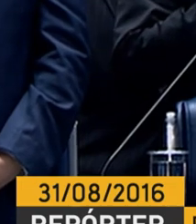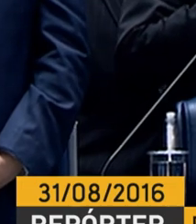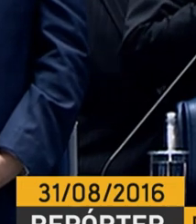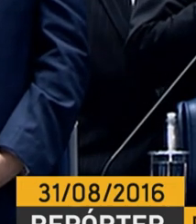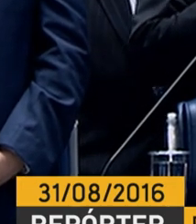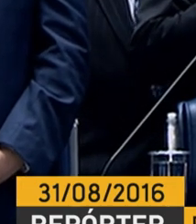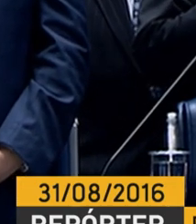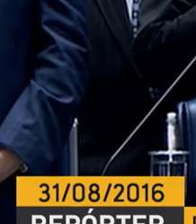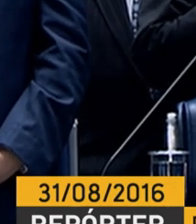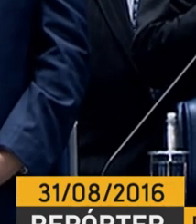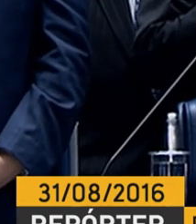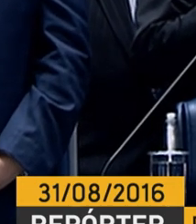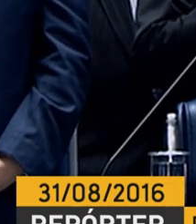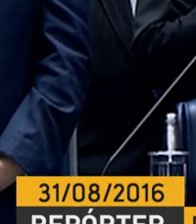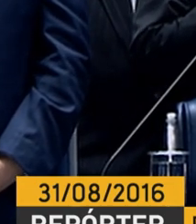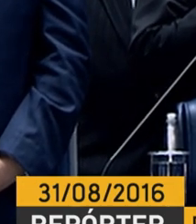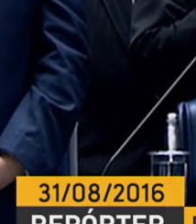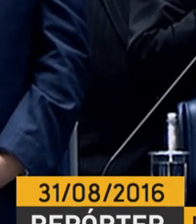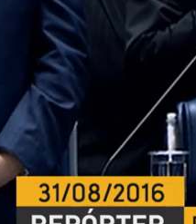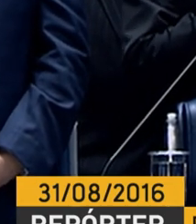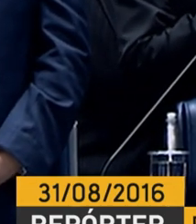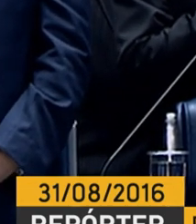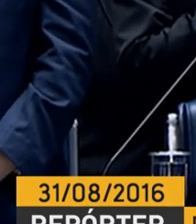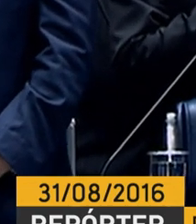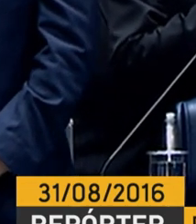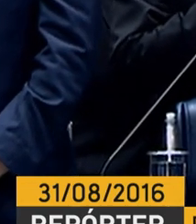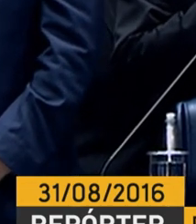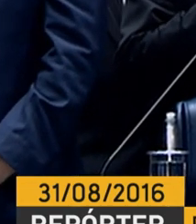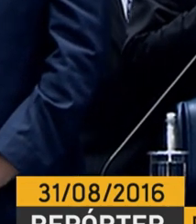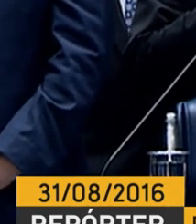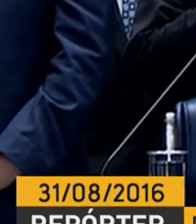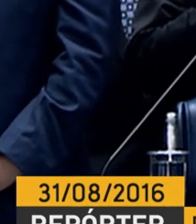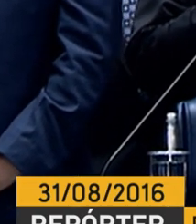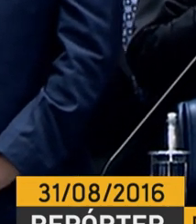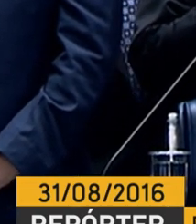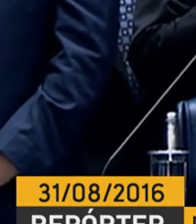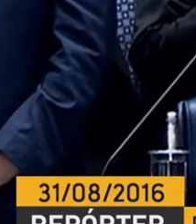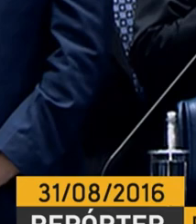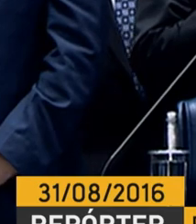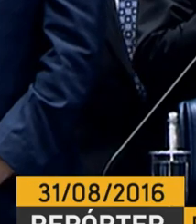Mansur, procederá à leitura do termo de posse.